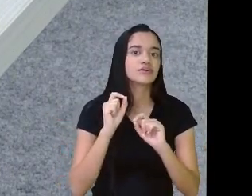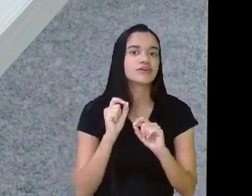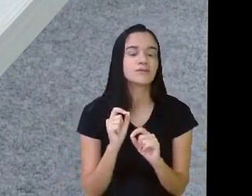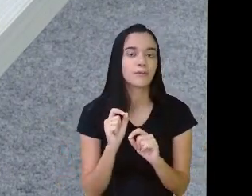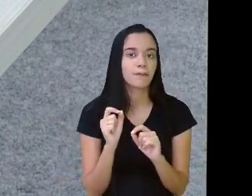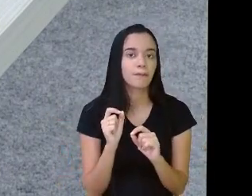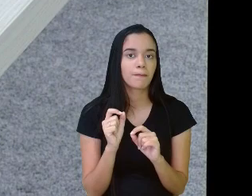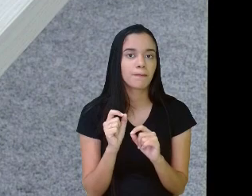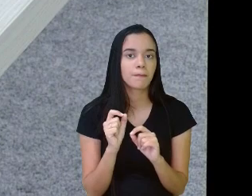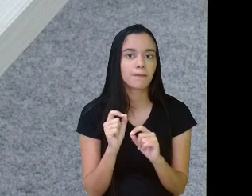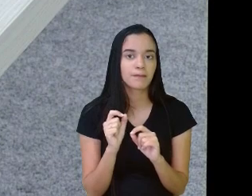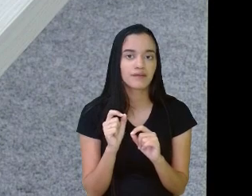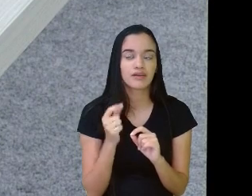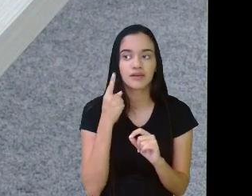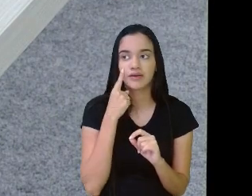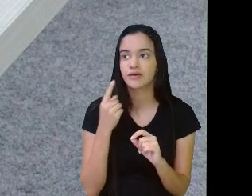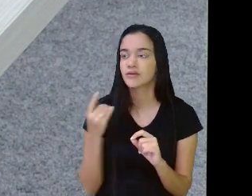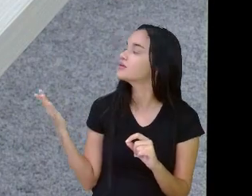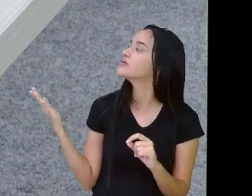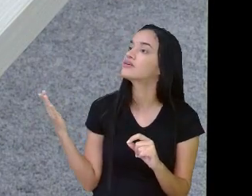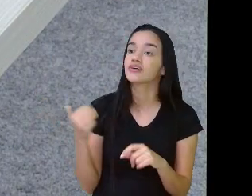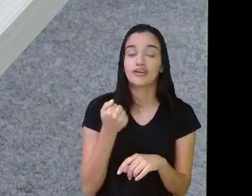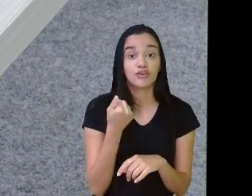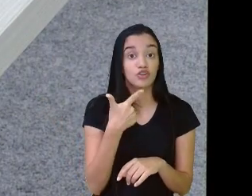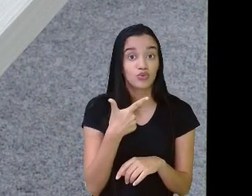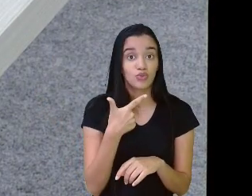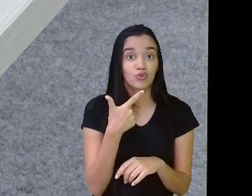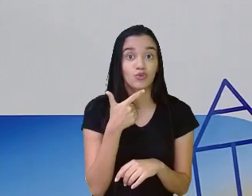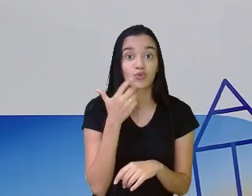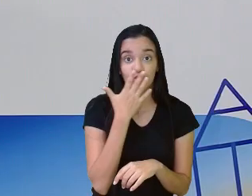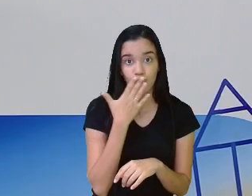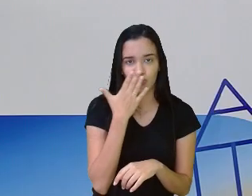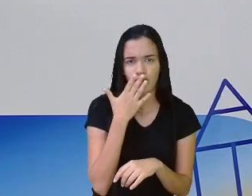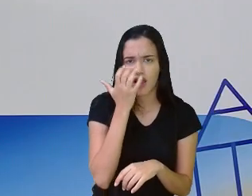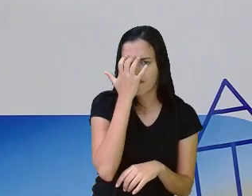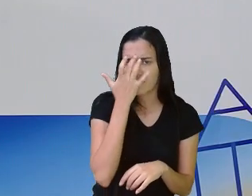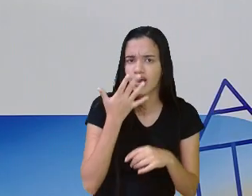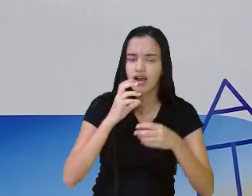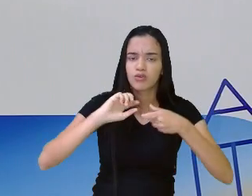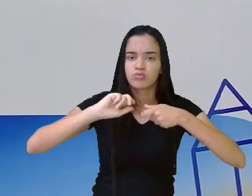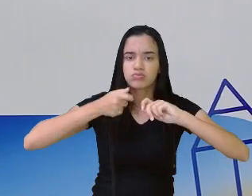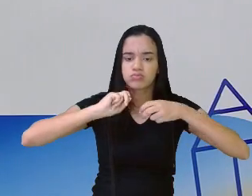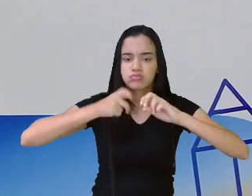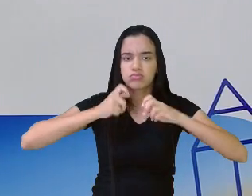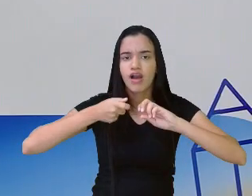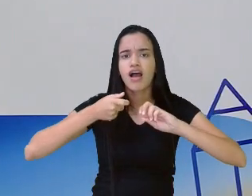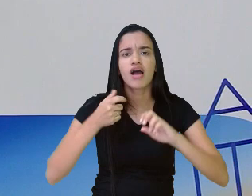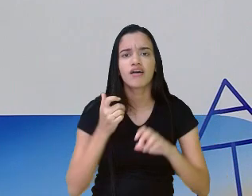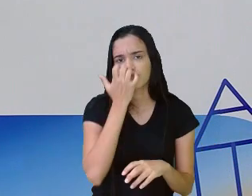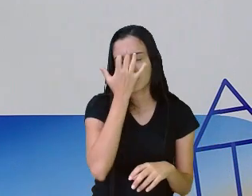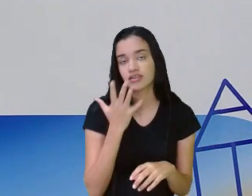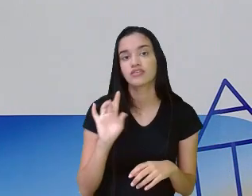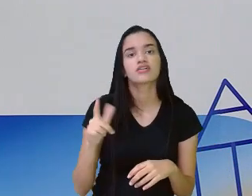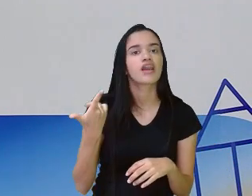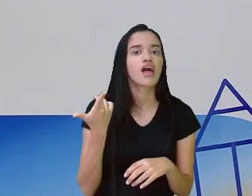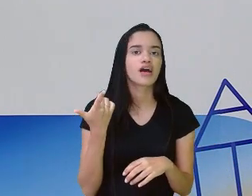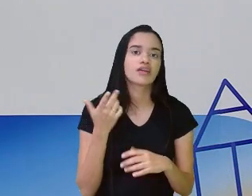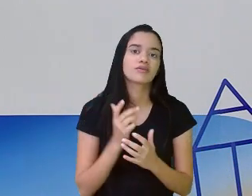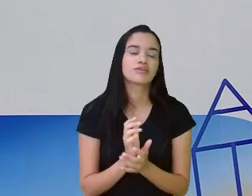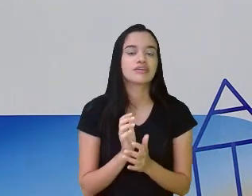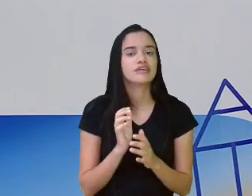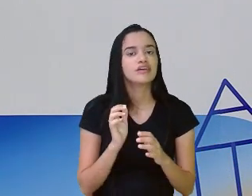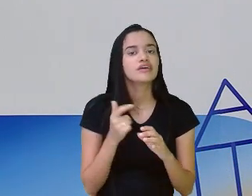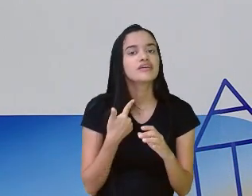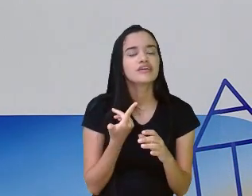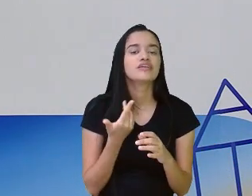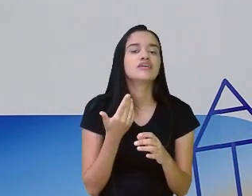são os 12 bombons. Fácil? Fácil demais. Claro que com o método chave